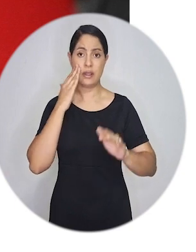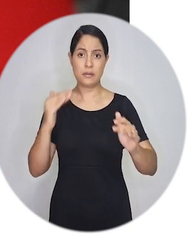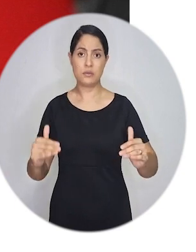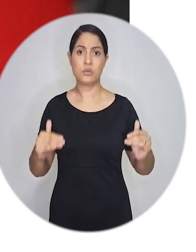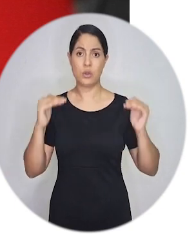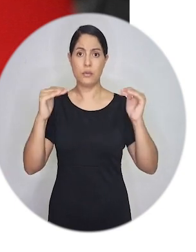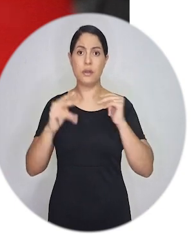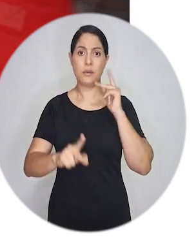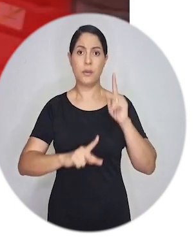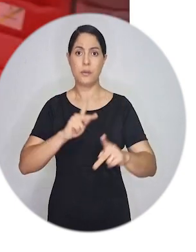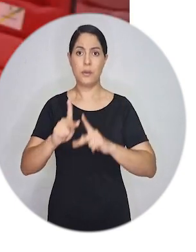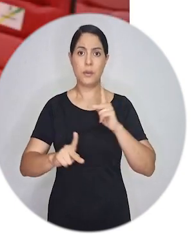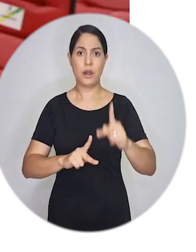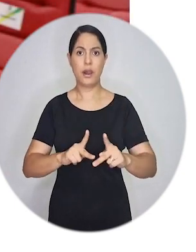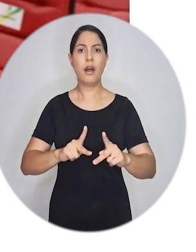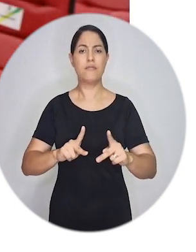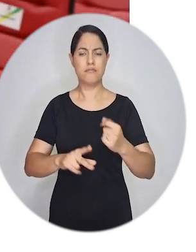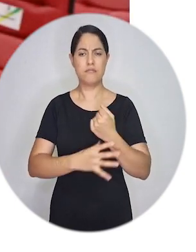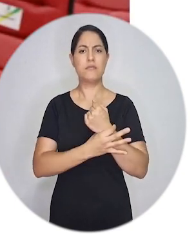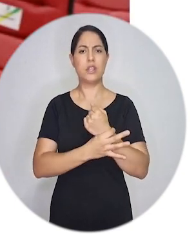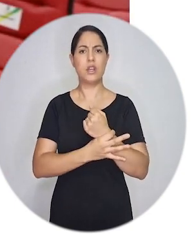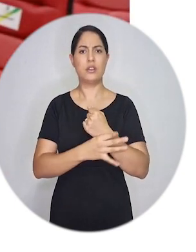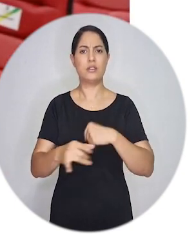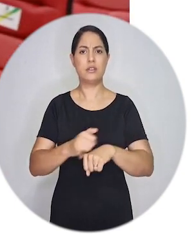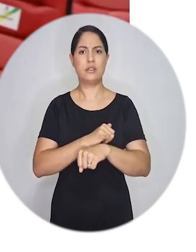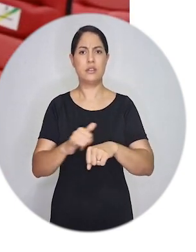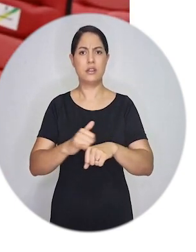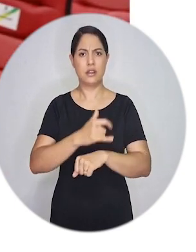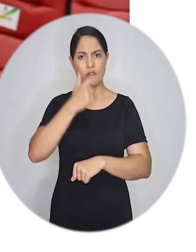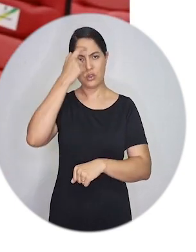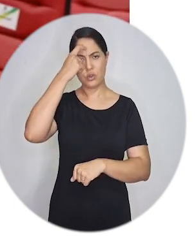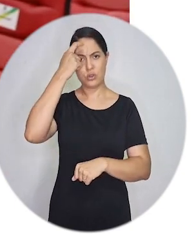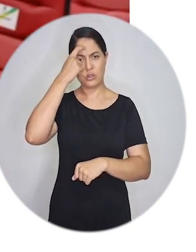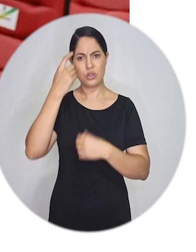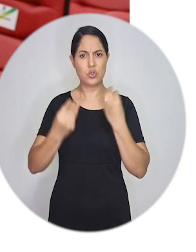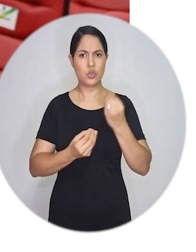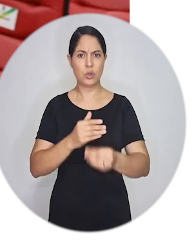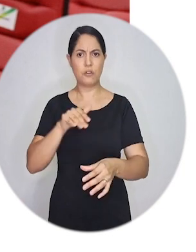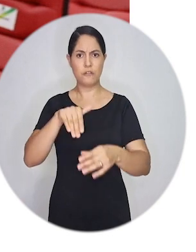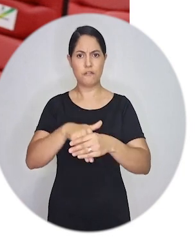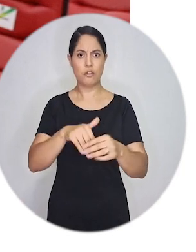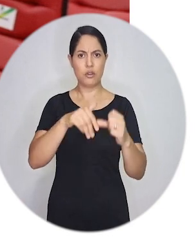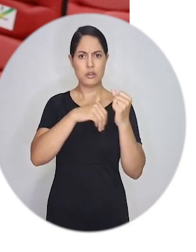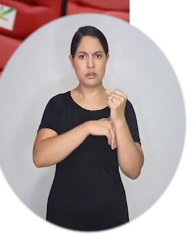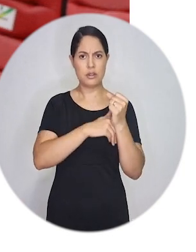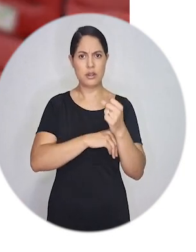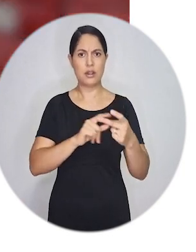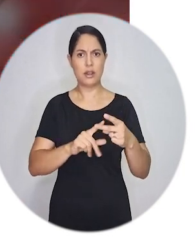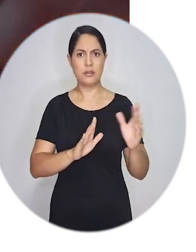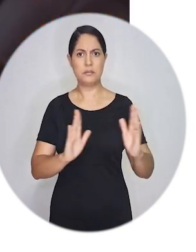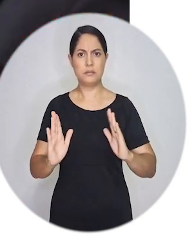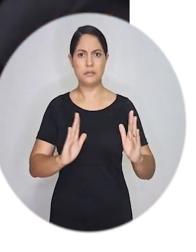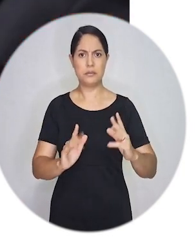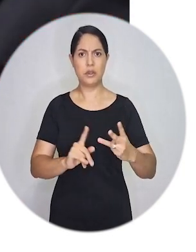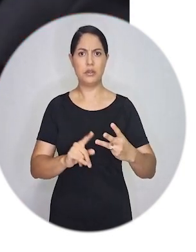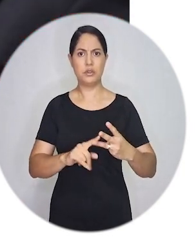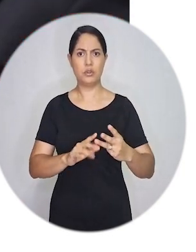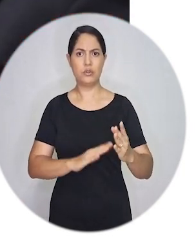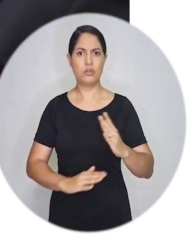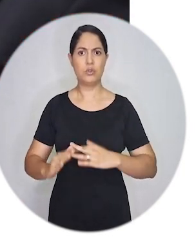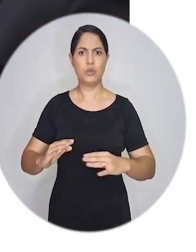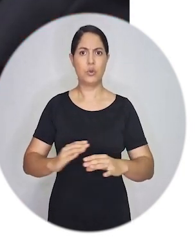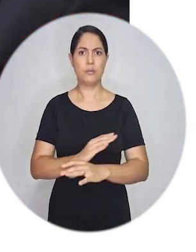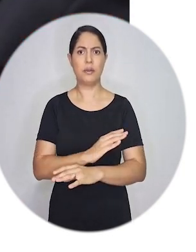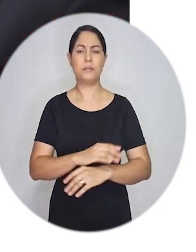efetivar a soberania popular e garantir a todos a tomada de decisão consciente, por meio do voto secreto, periódico